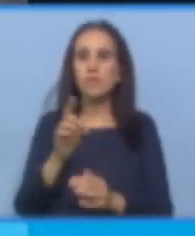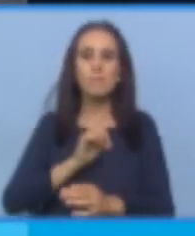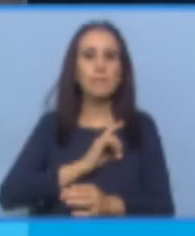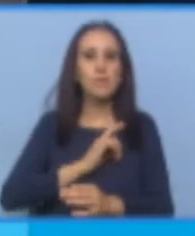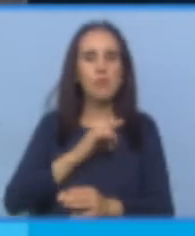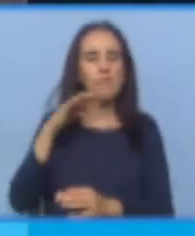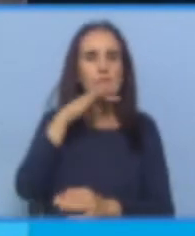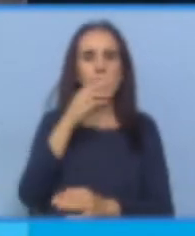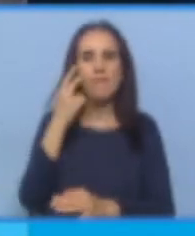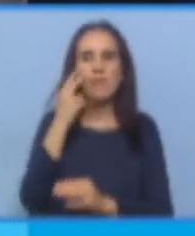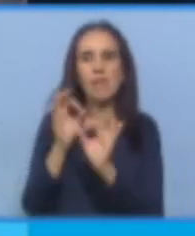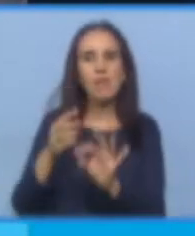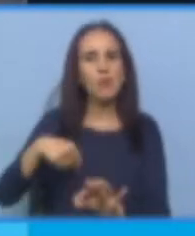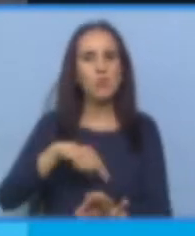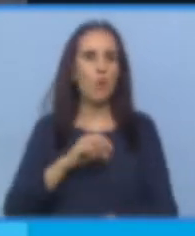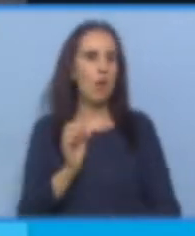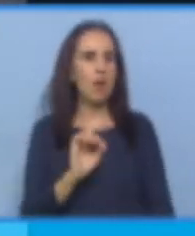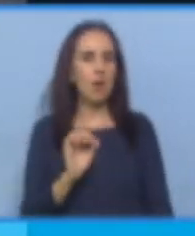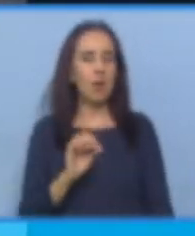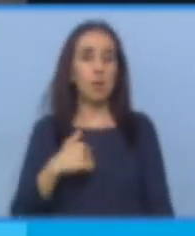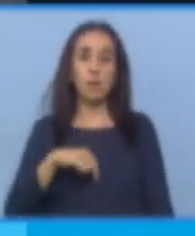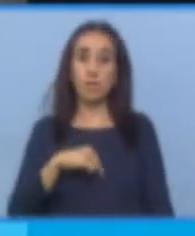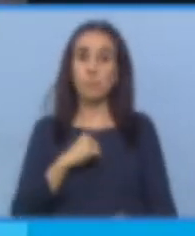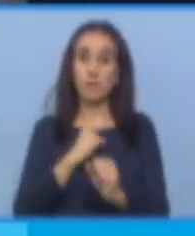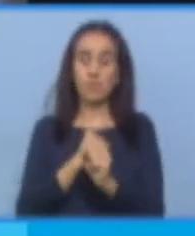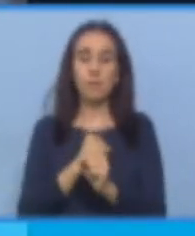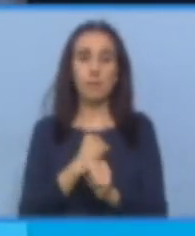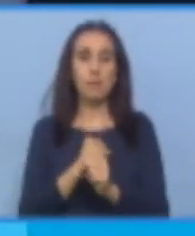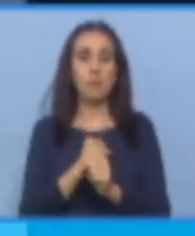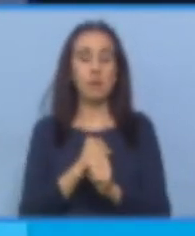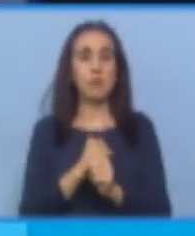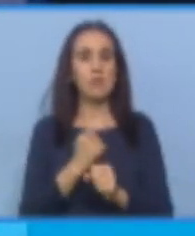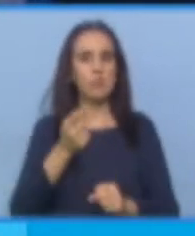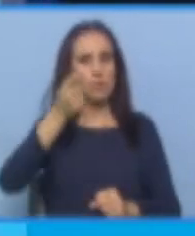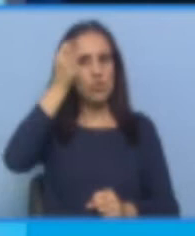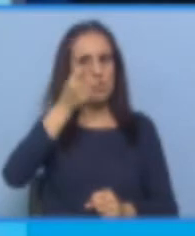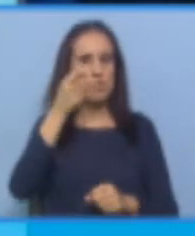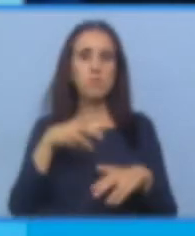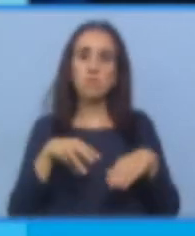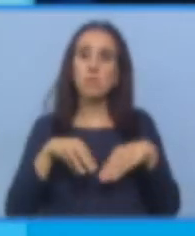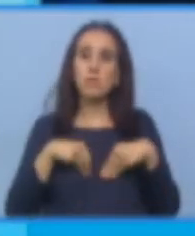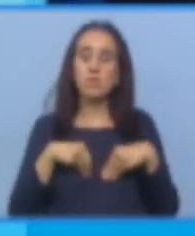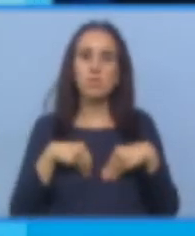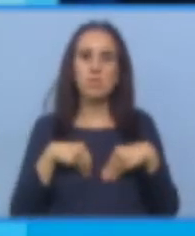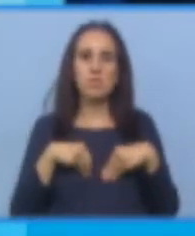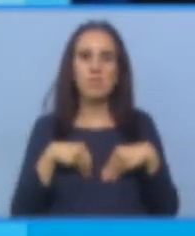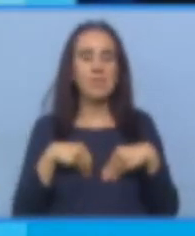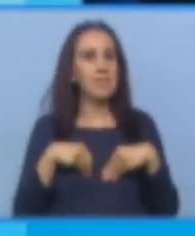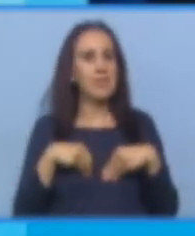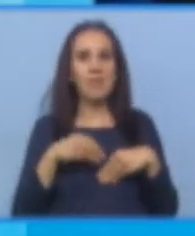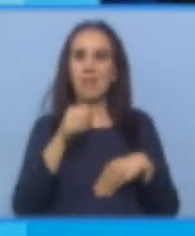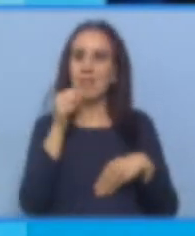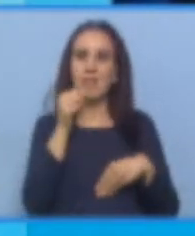pessoal, familiar igual à nossa. E nós temos que trabalhar o respeito e o acolhimento sempre